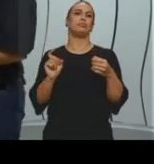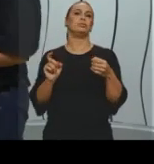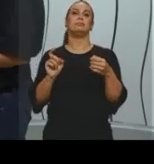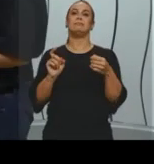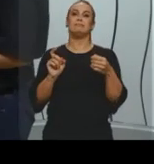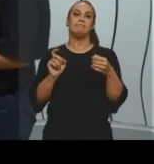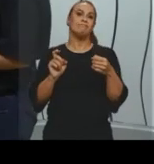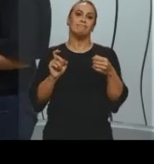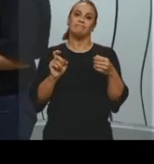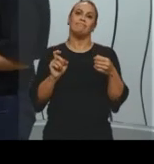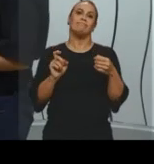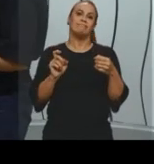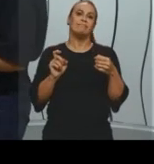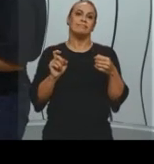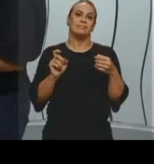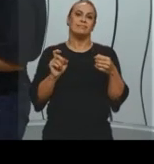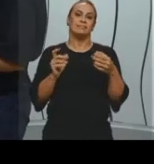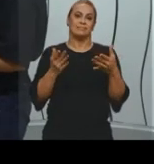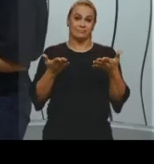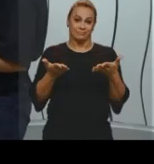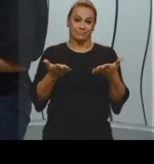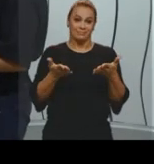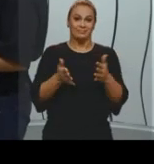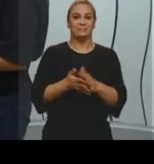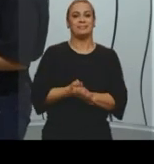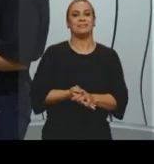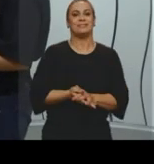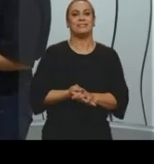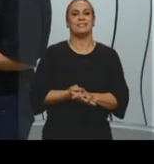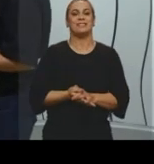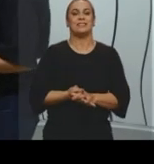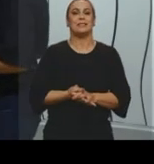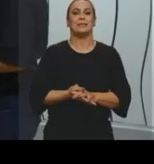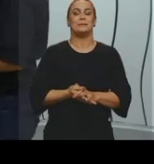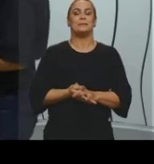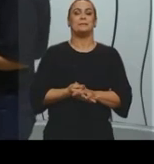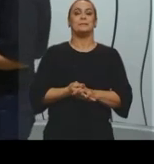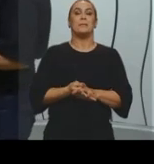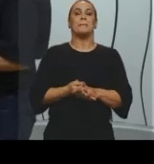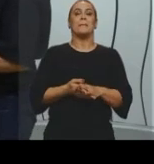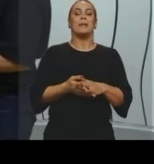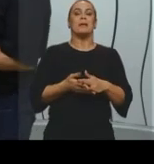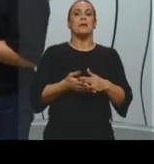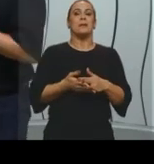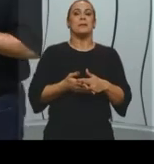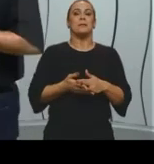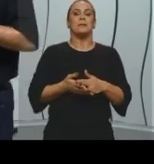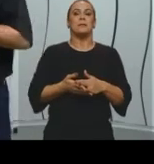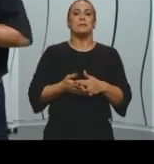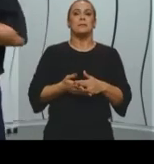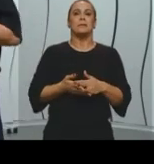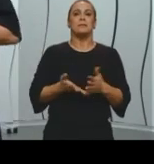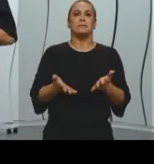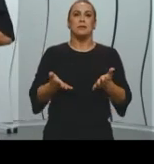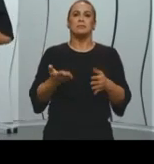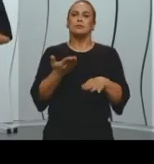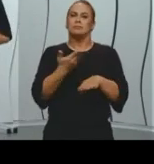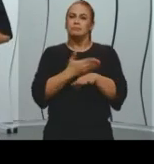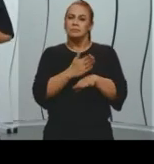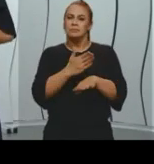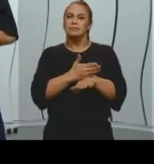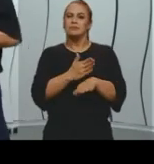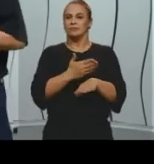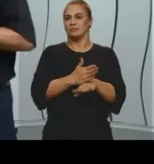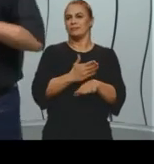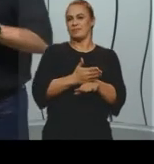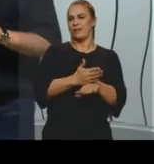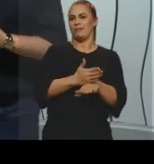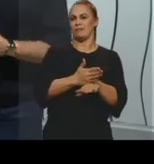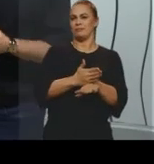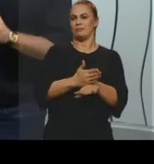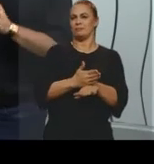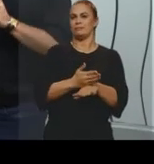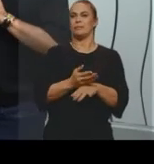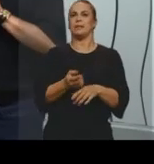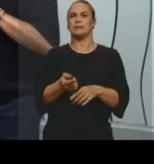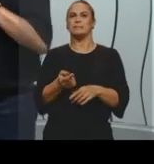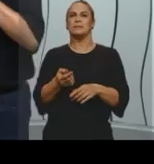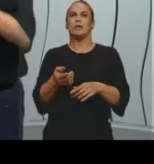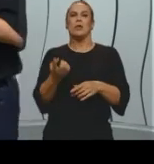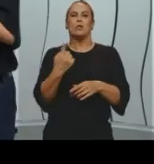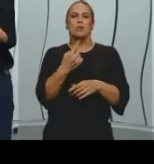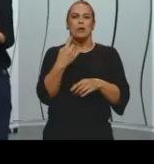a este grupo, ok? Bom, vamos buscar praticar um pouquinho agora, para consolidar os nossos